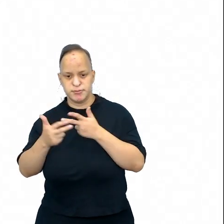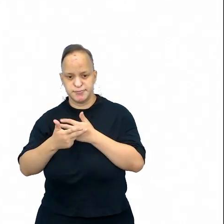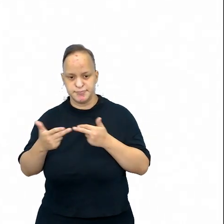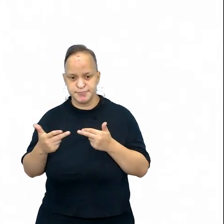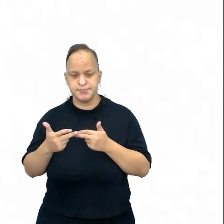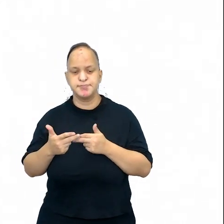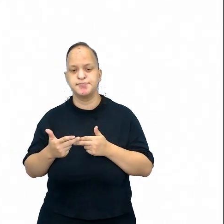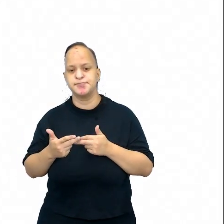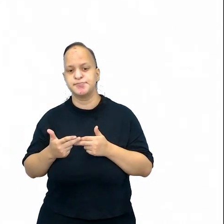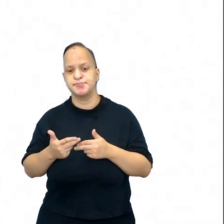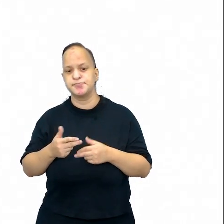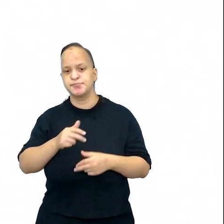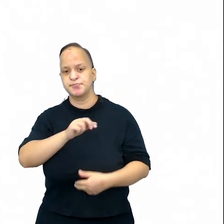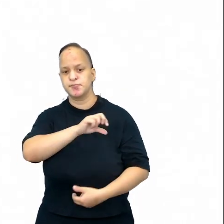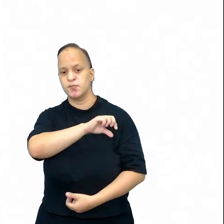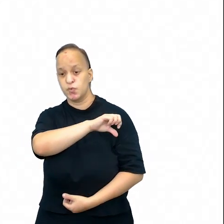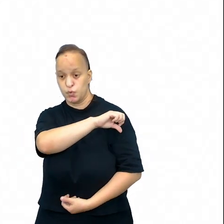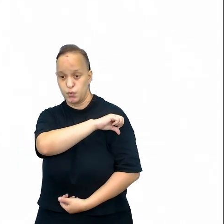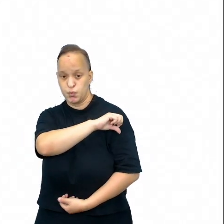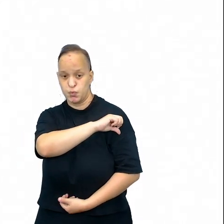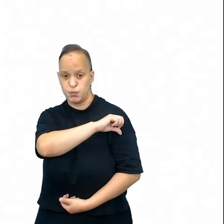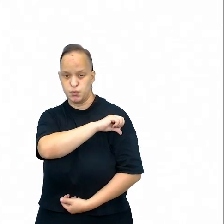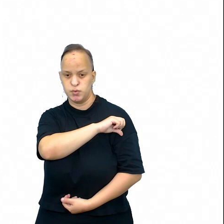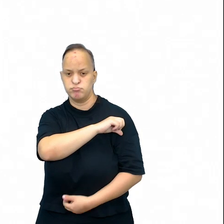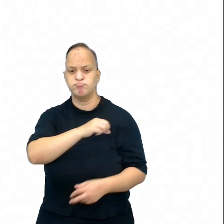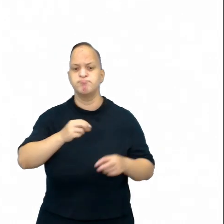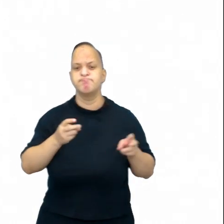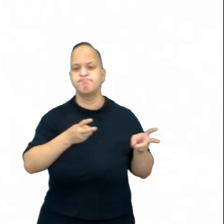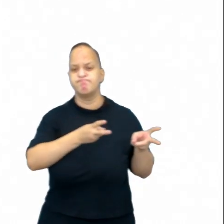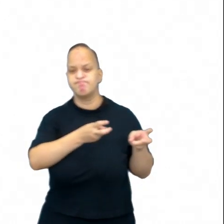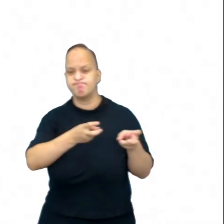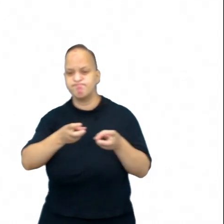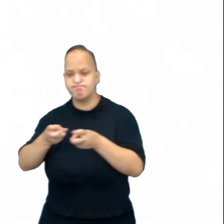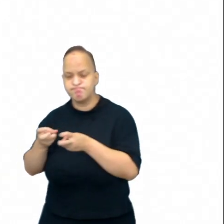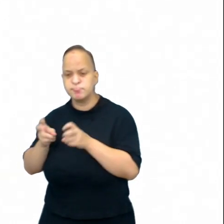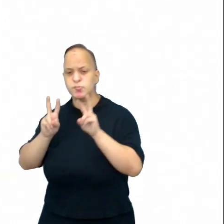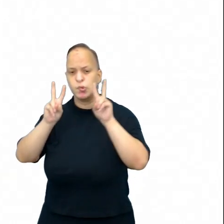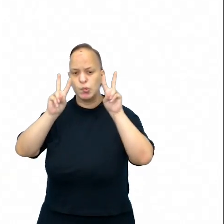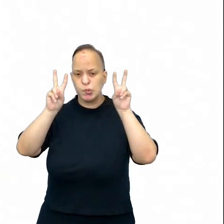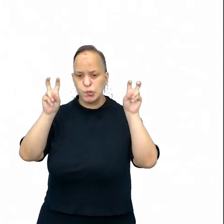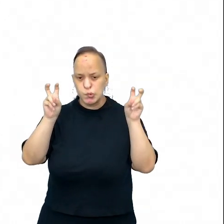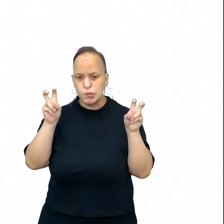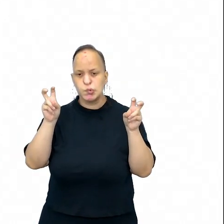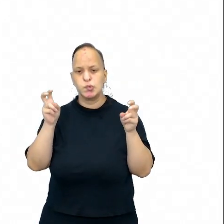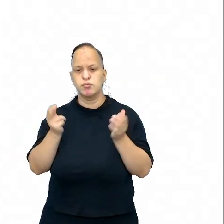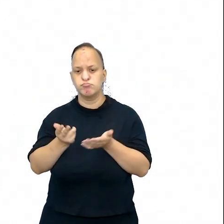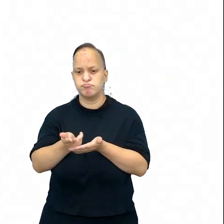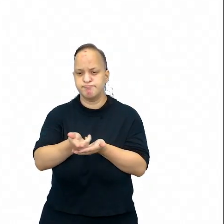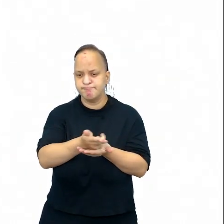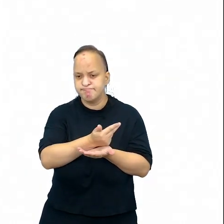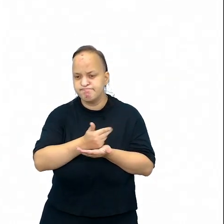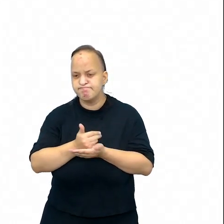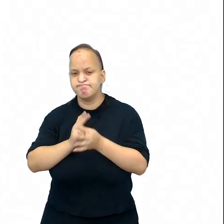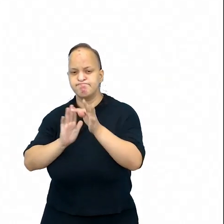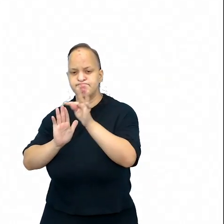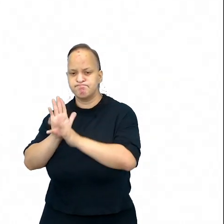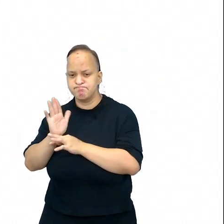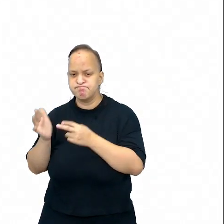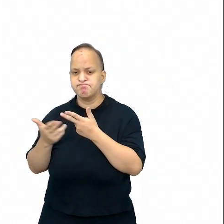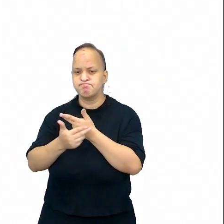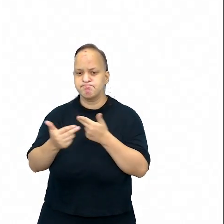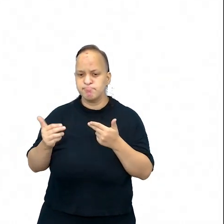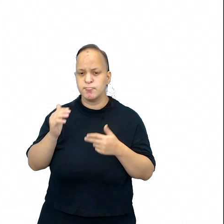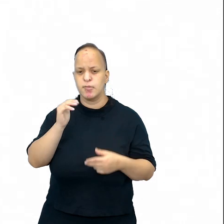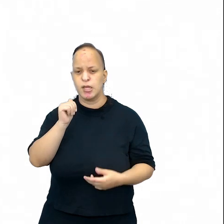identificar mecanismos de progressão temática, tais como retomadas, anáforas, catáforas, e aí as organizações